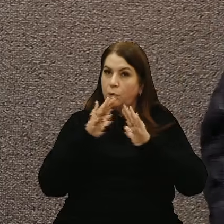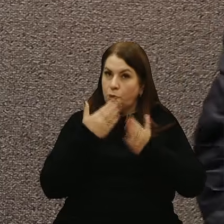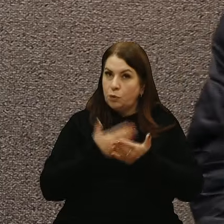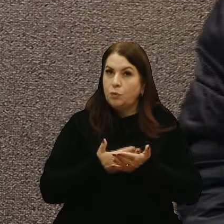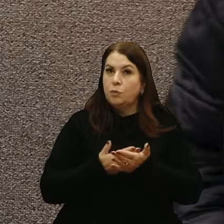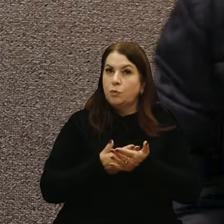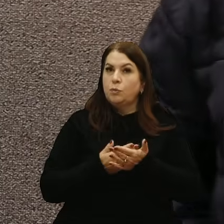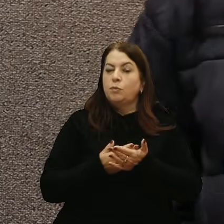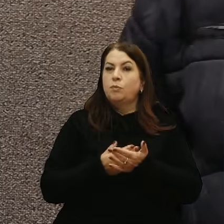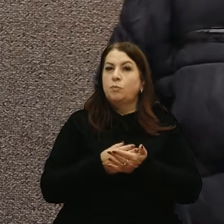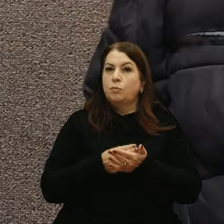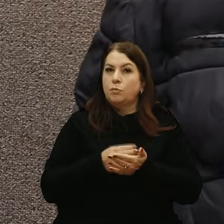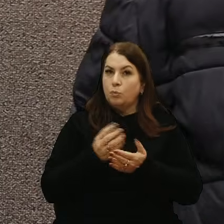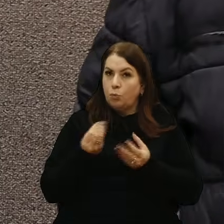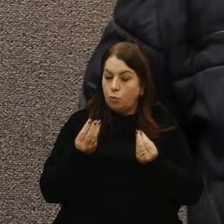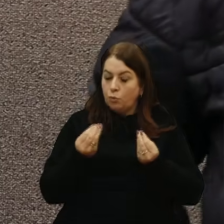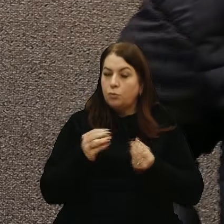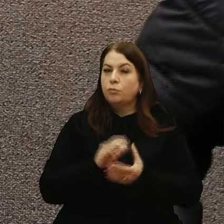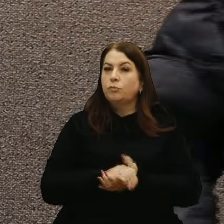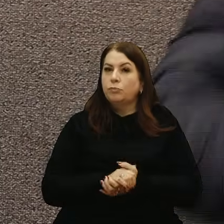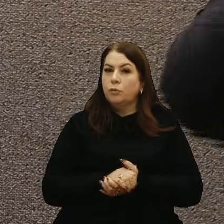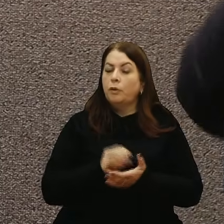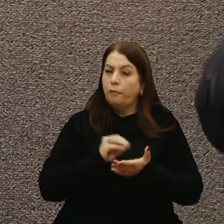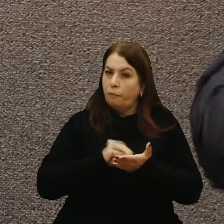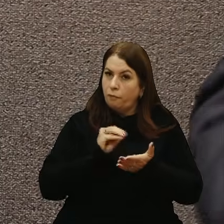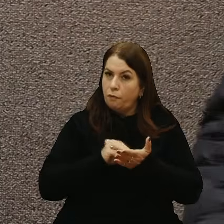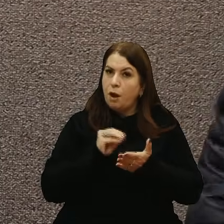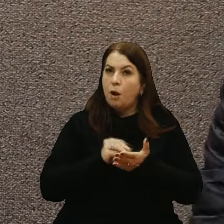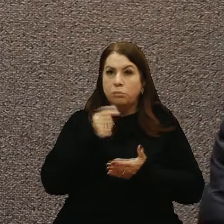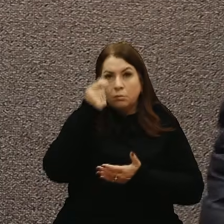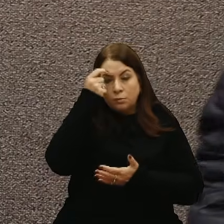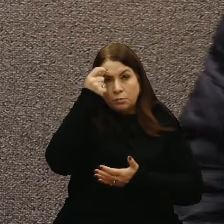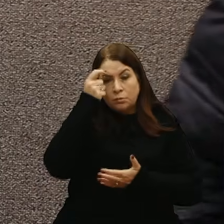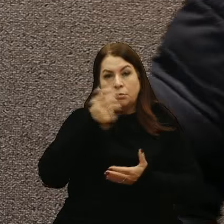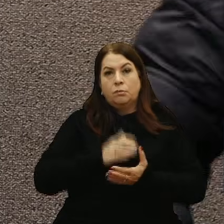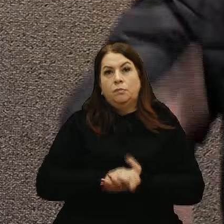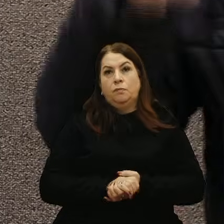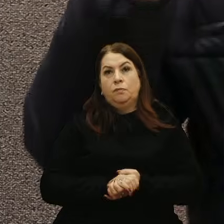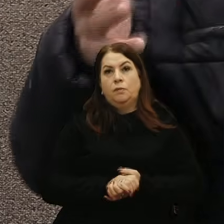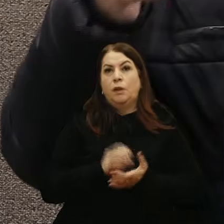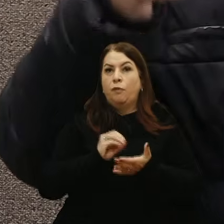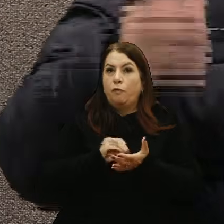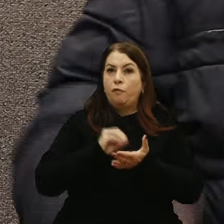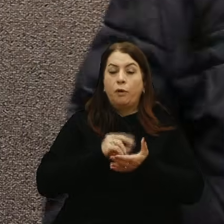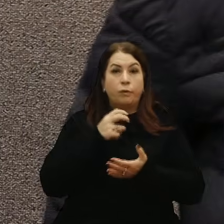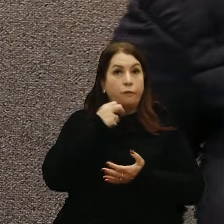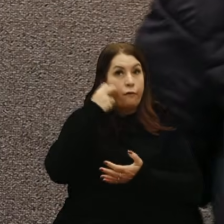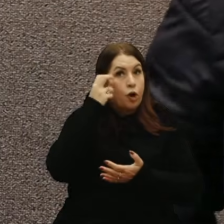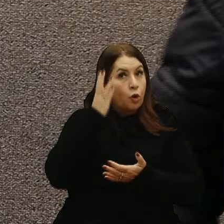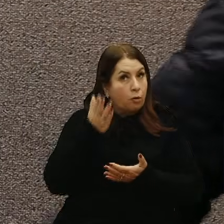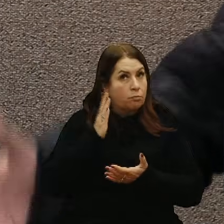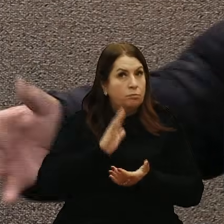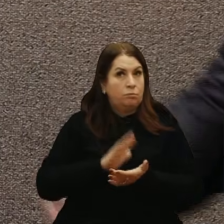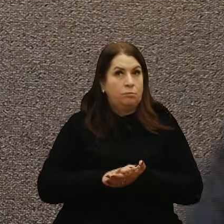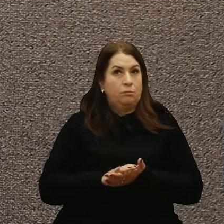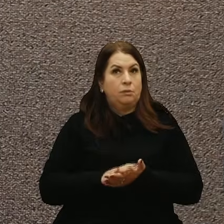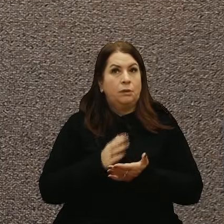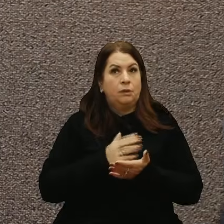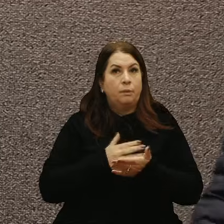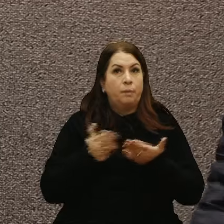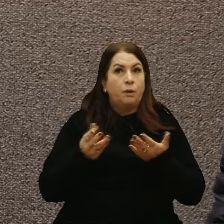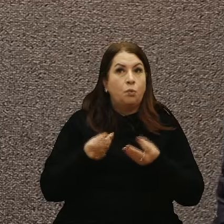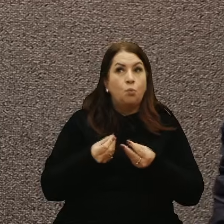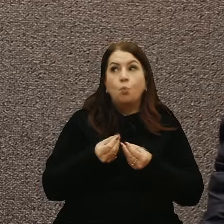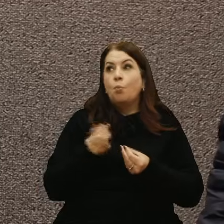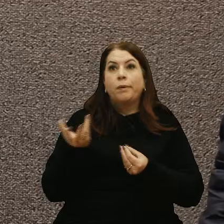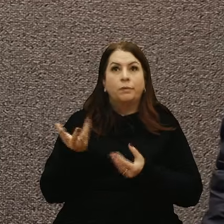educação ambiental nas escolas. Falta conscientização. Falta vergonha. Que perdemos quanto?